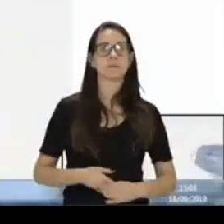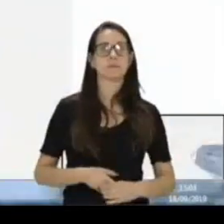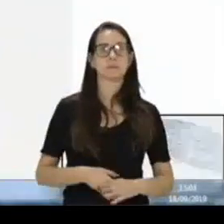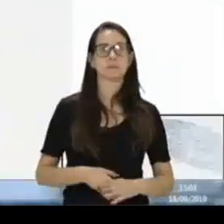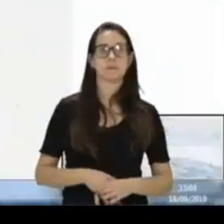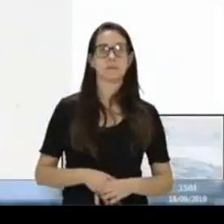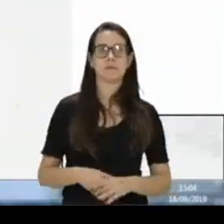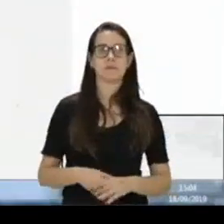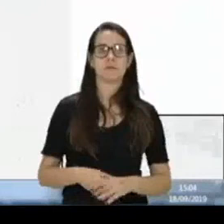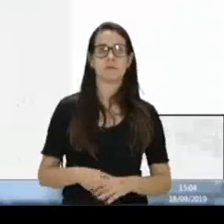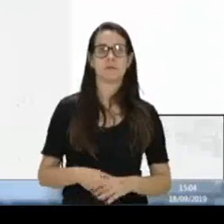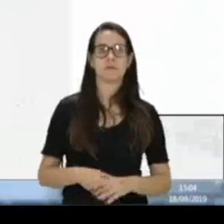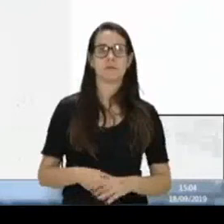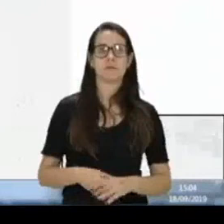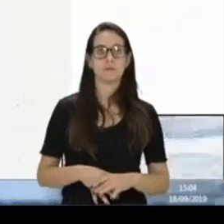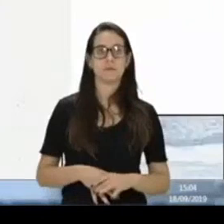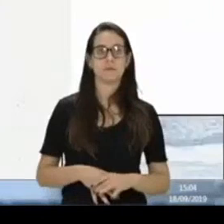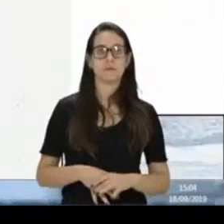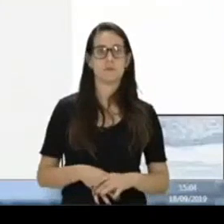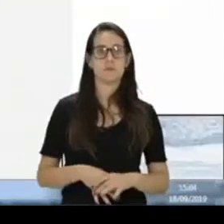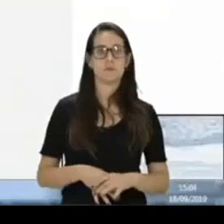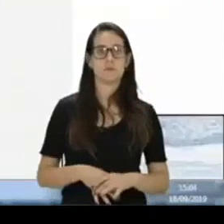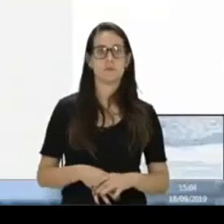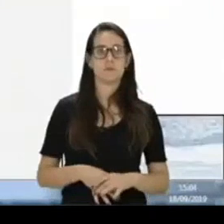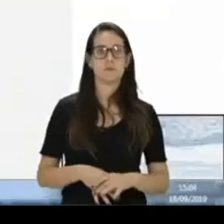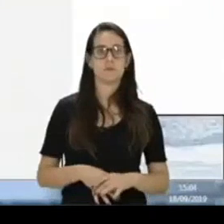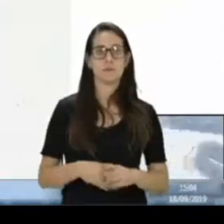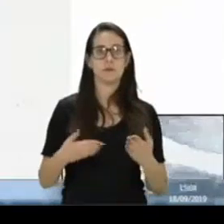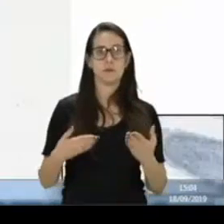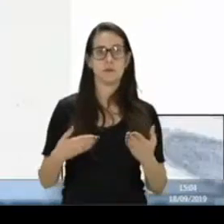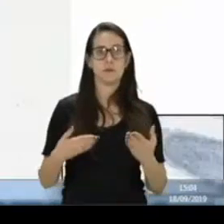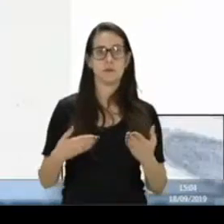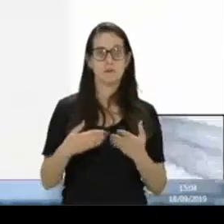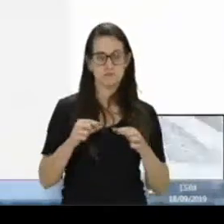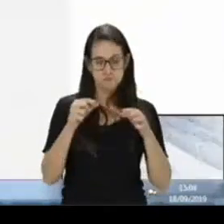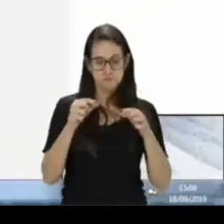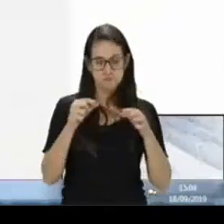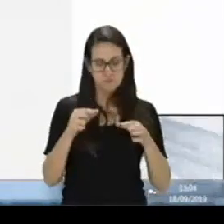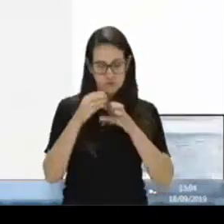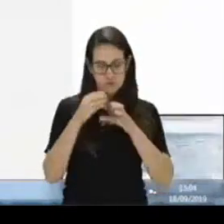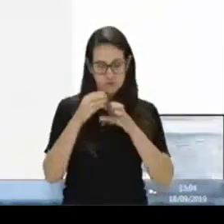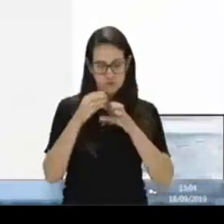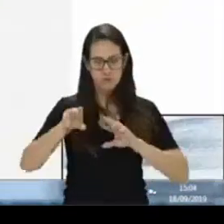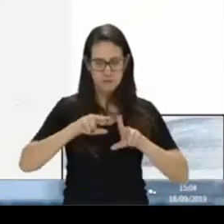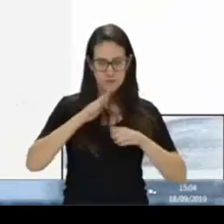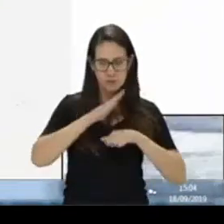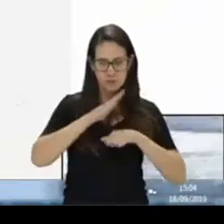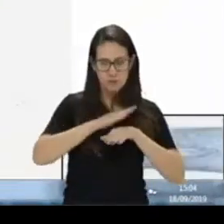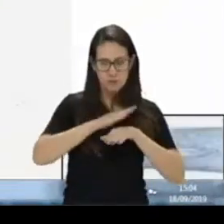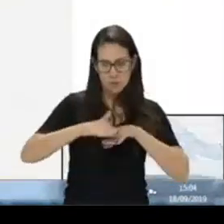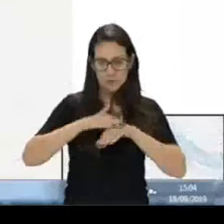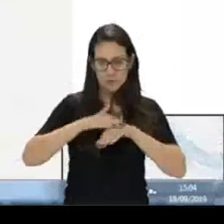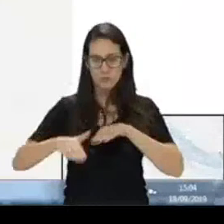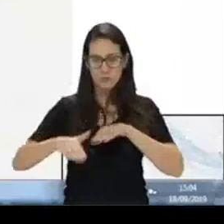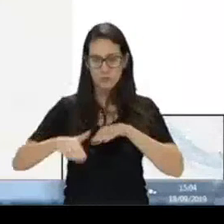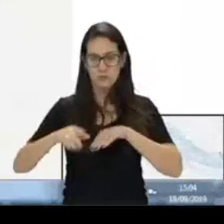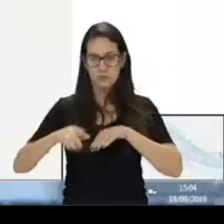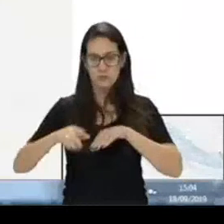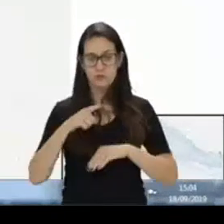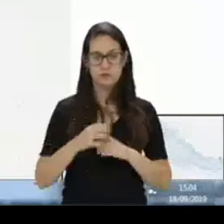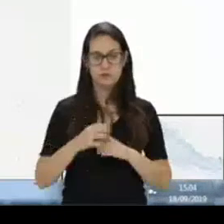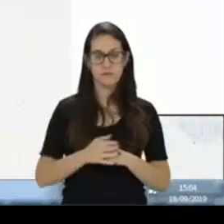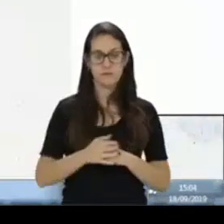de raiz de cebola. Então, uma visão geral dessa lâmina. Então, nós vemos aqui diferentes cortes de raiz